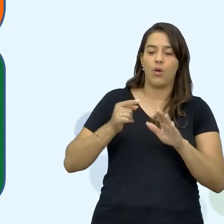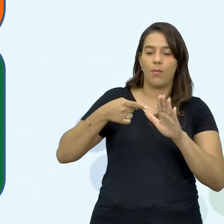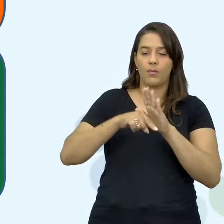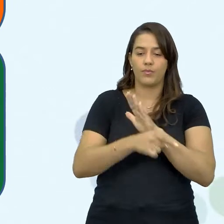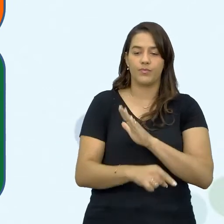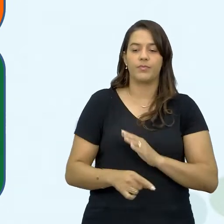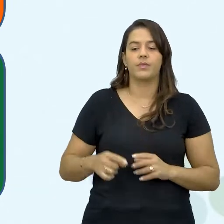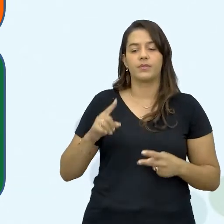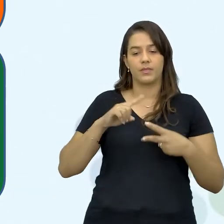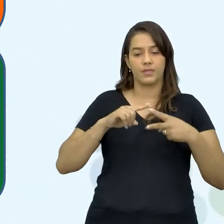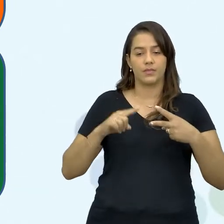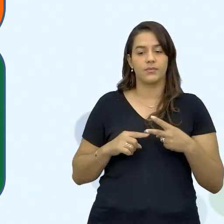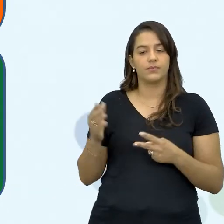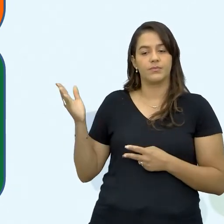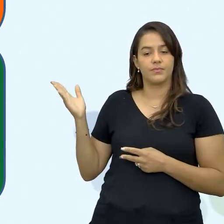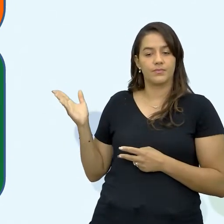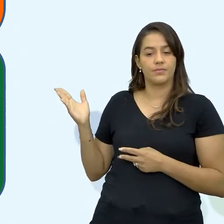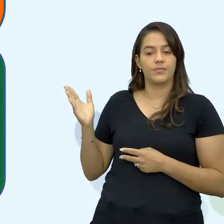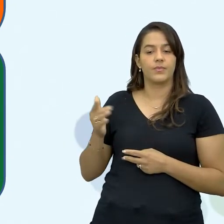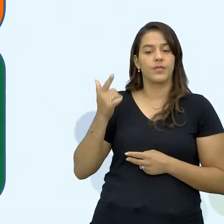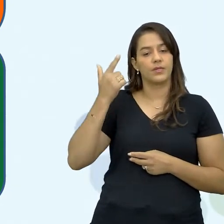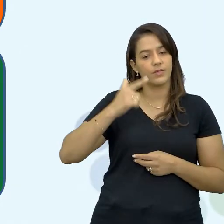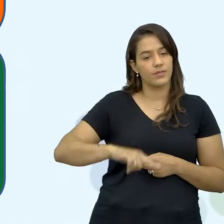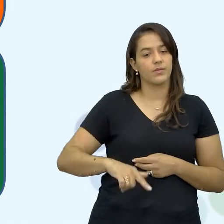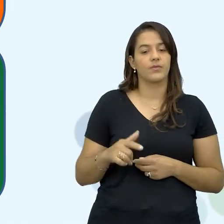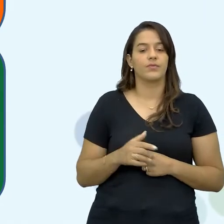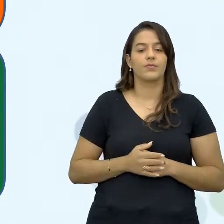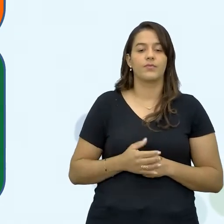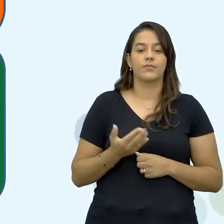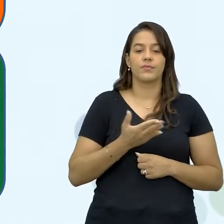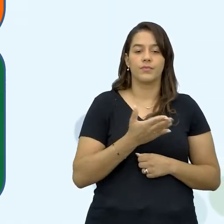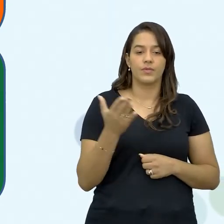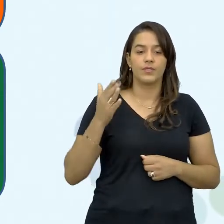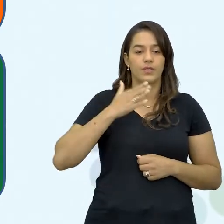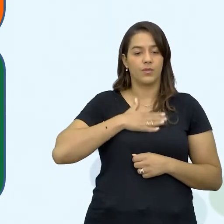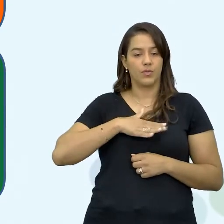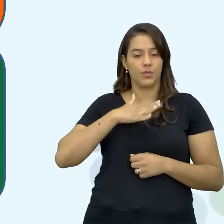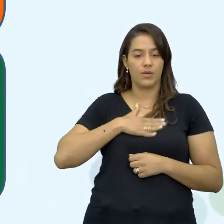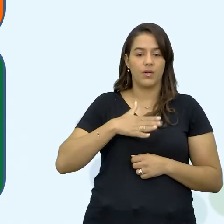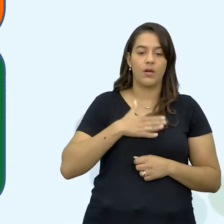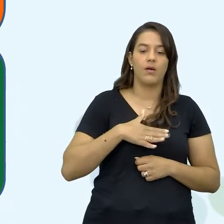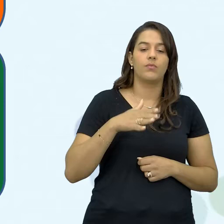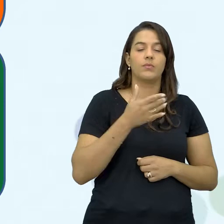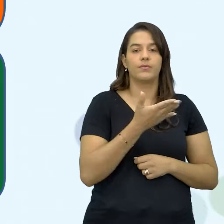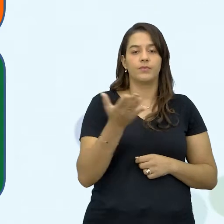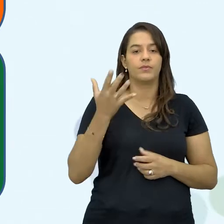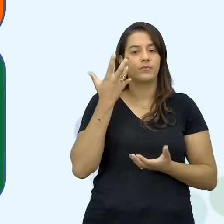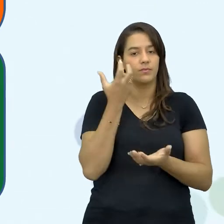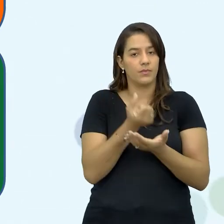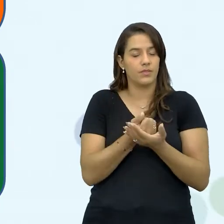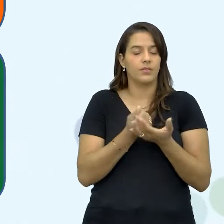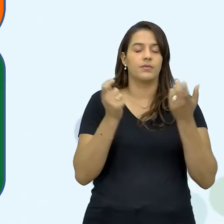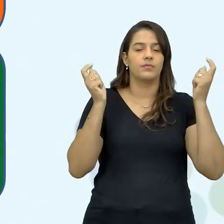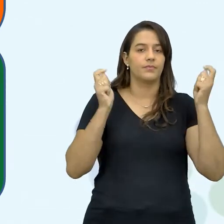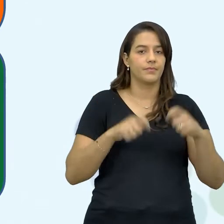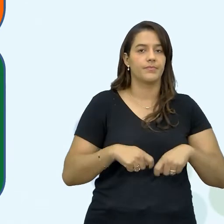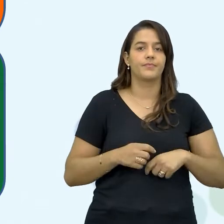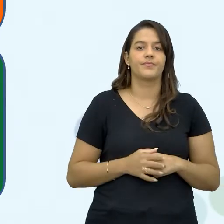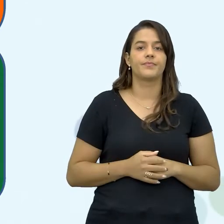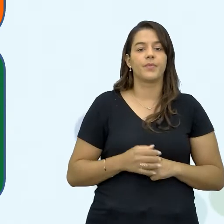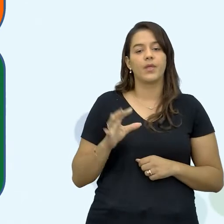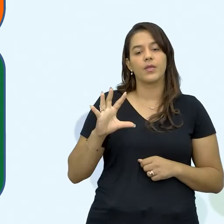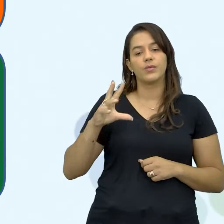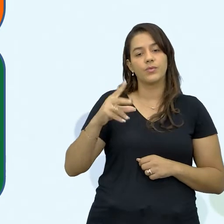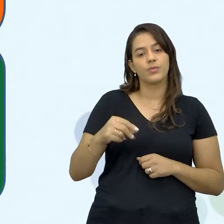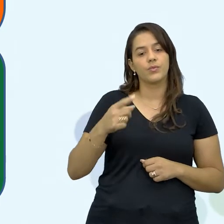são essas duas habilidades que a gente já está repetitivo aqui. Se quiser ler com calma e tudo mais, pode baixar o material, mas é